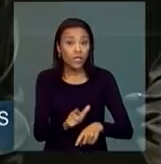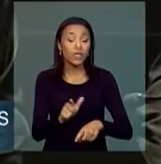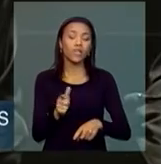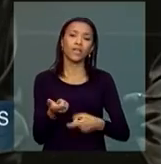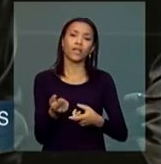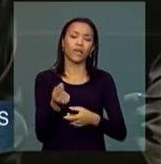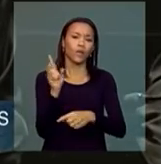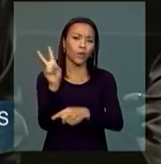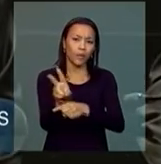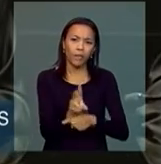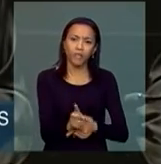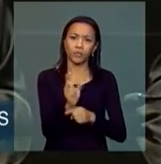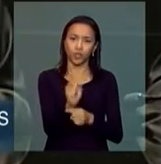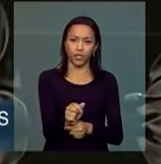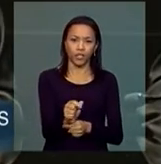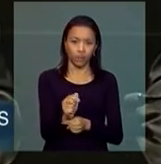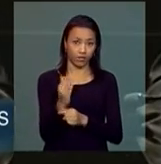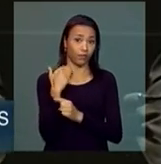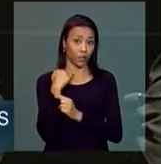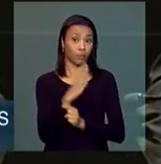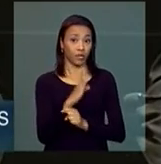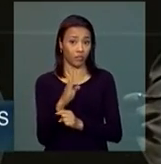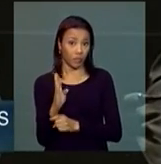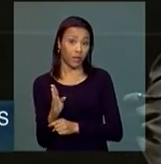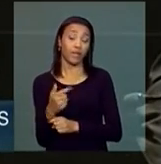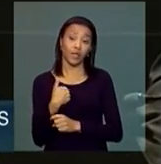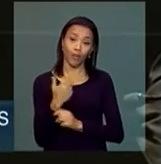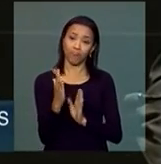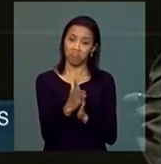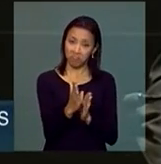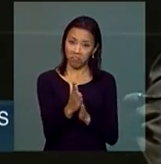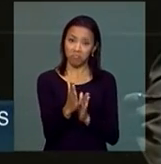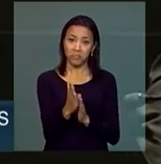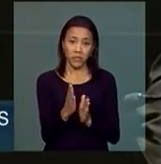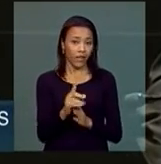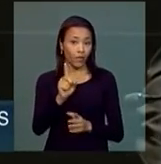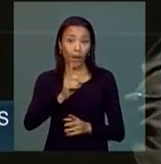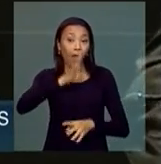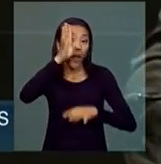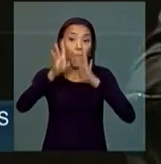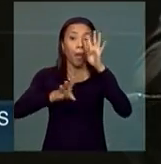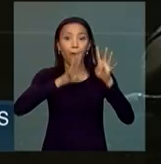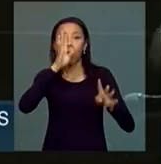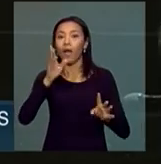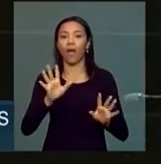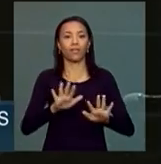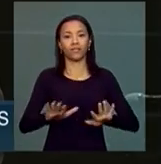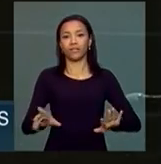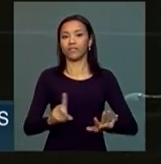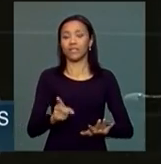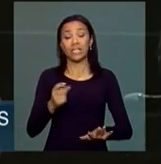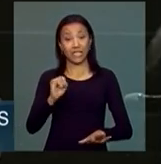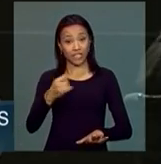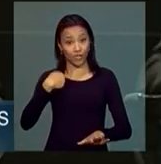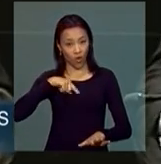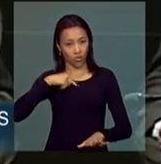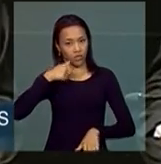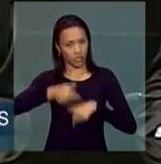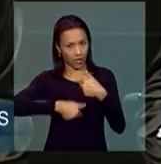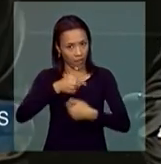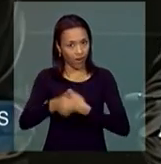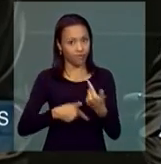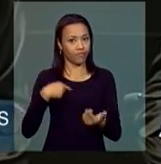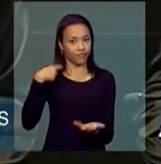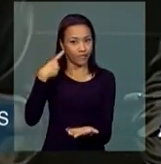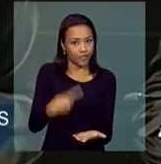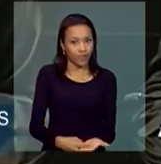e acesse ao crédito. E aí eu queria parabenizar, porque isso não acontece à toa, doutor Osmar. Isso não acontece se a gente não tiver trabalho, se não